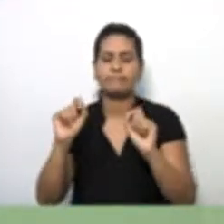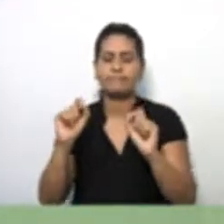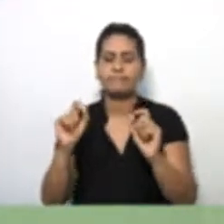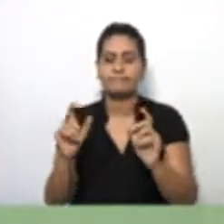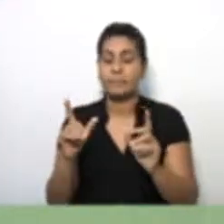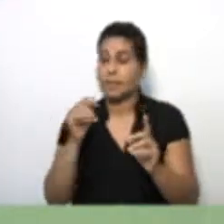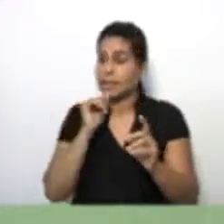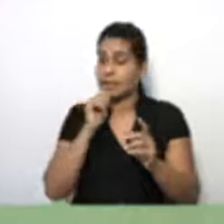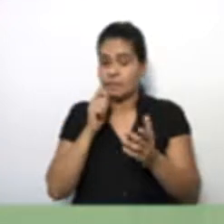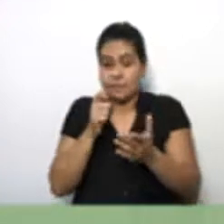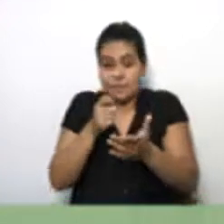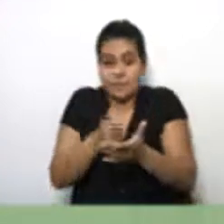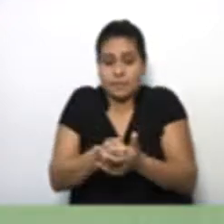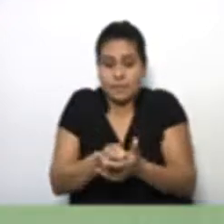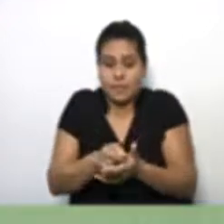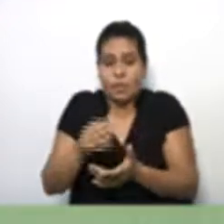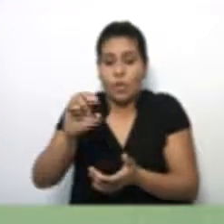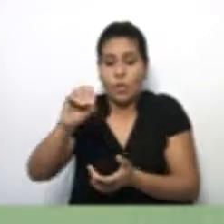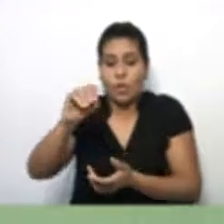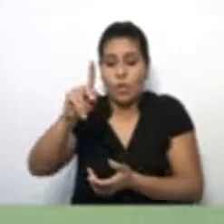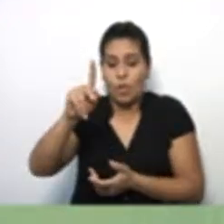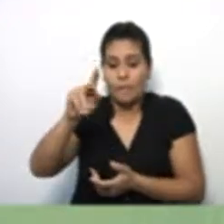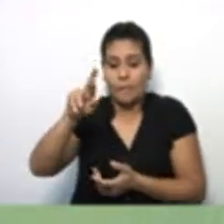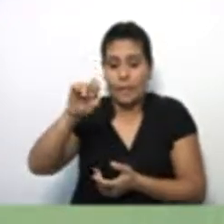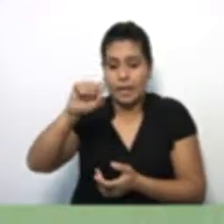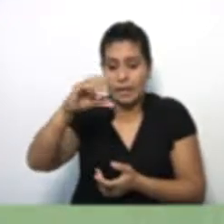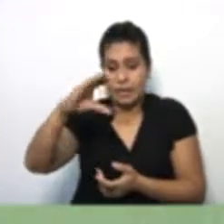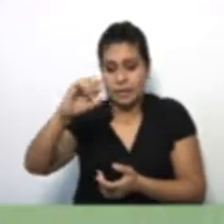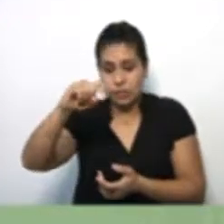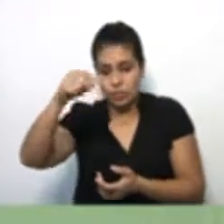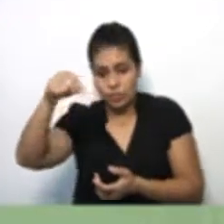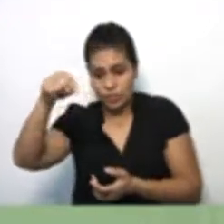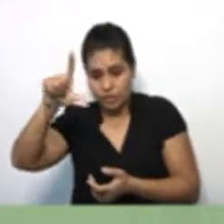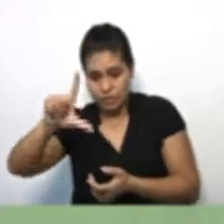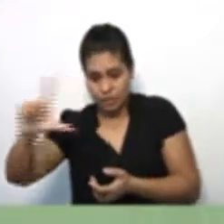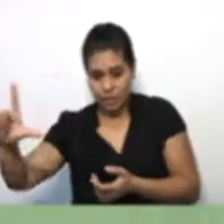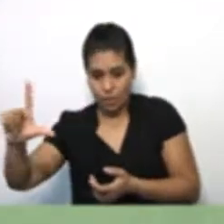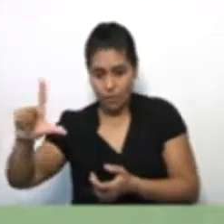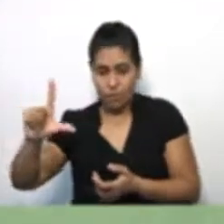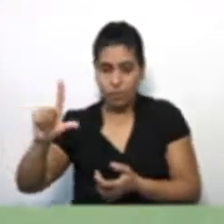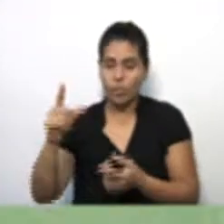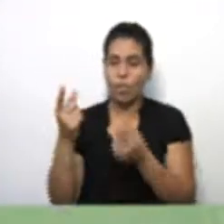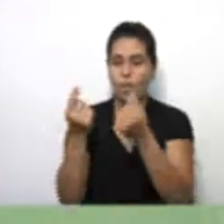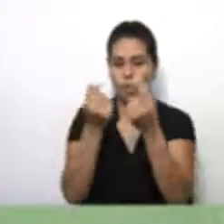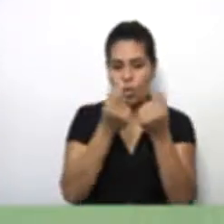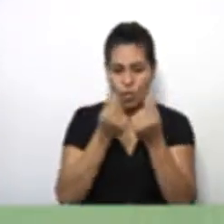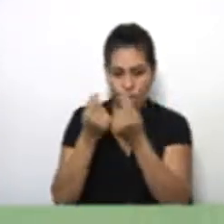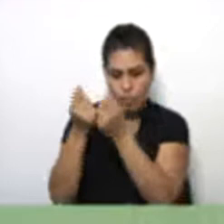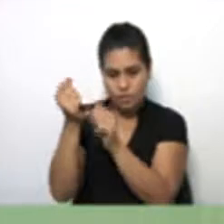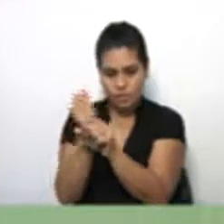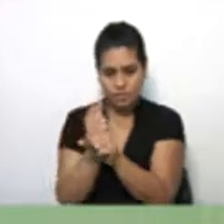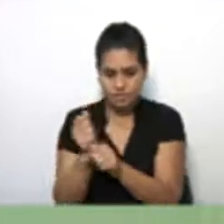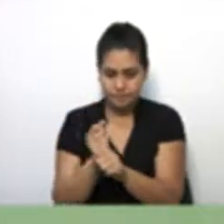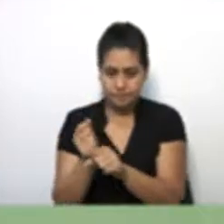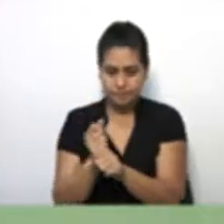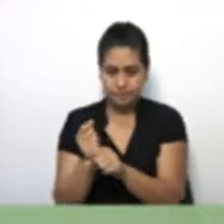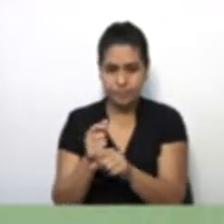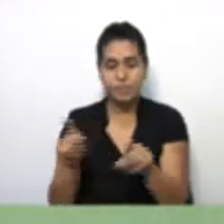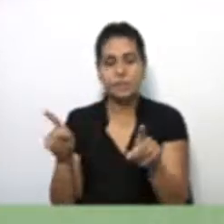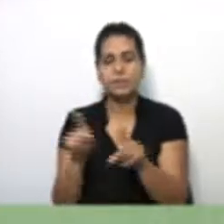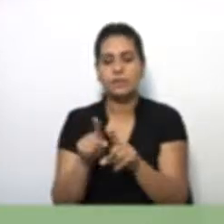Controle operacional, veja bem, olha isso aqui, ó. Operacional, orçamento anual, né?